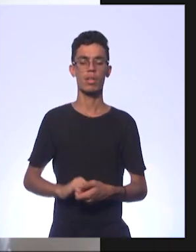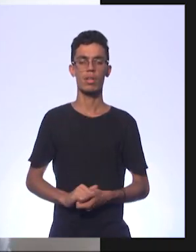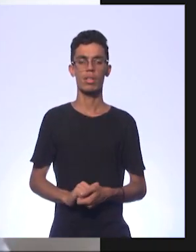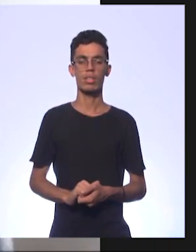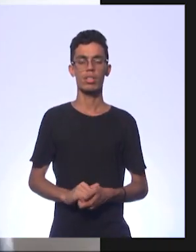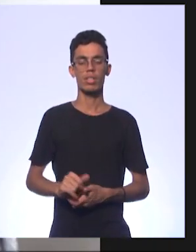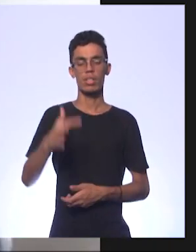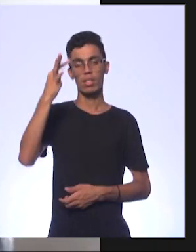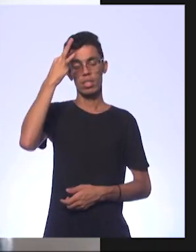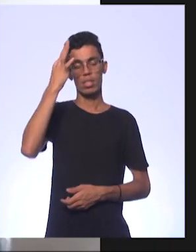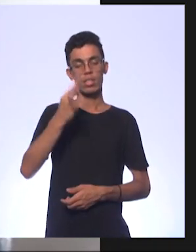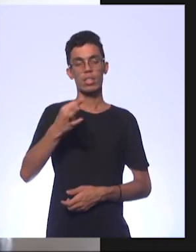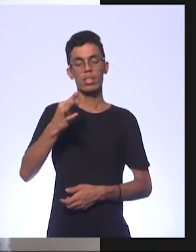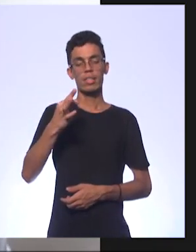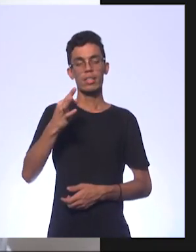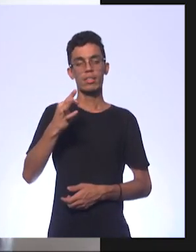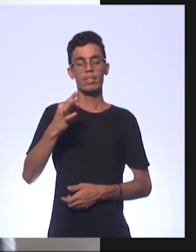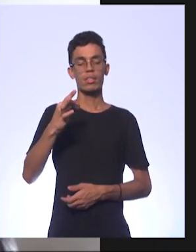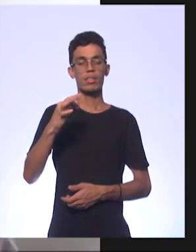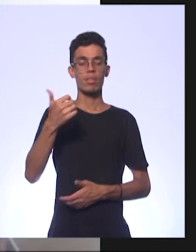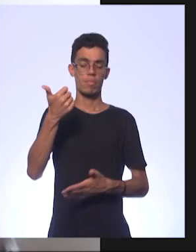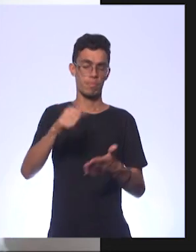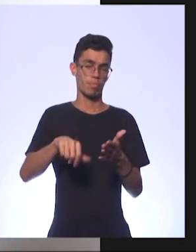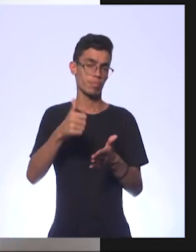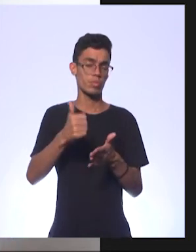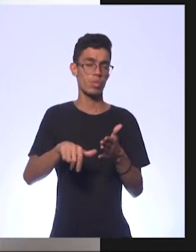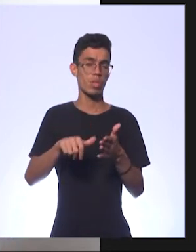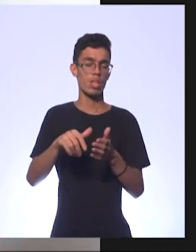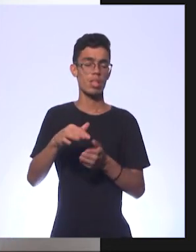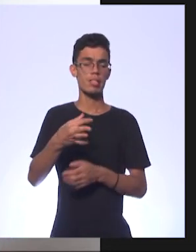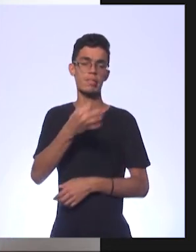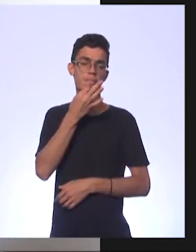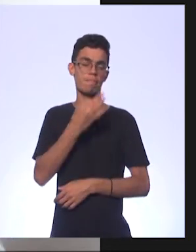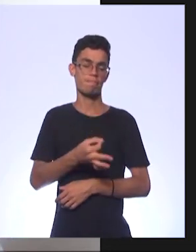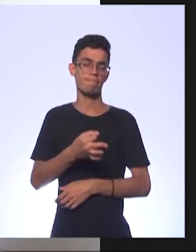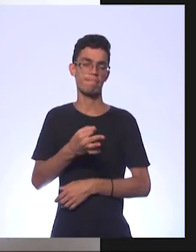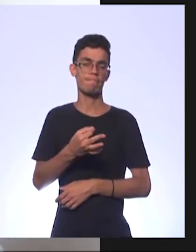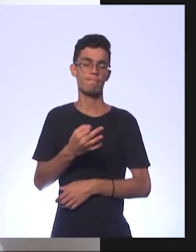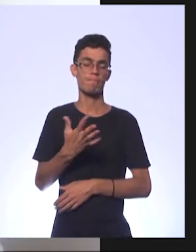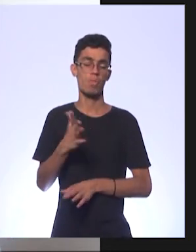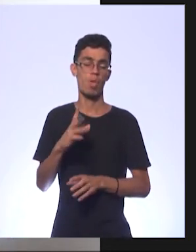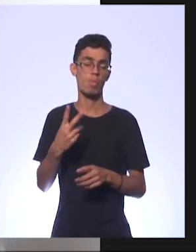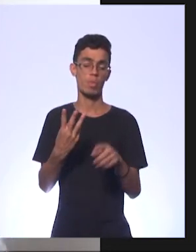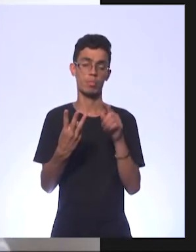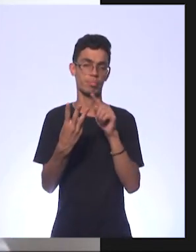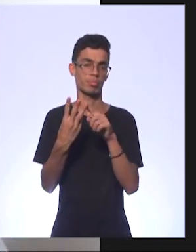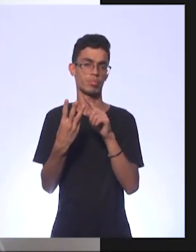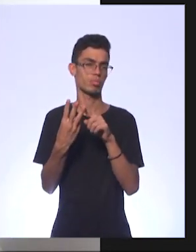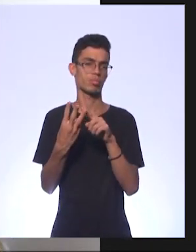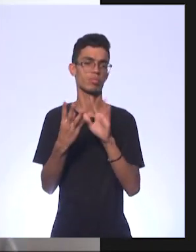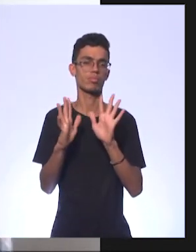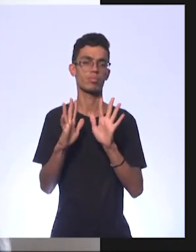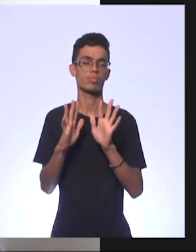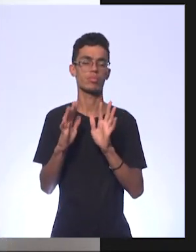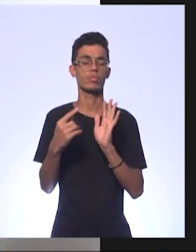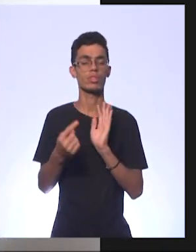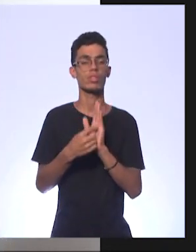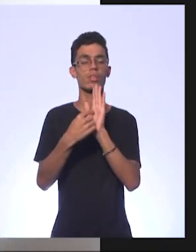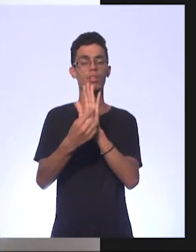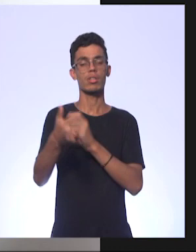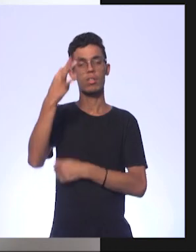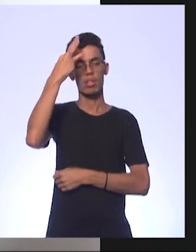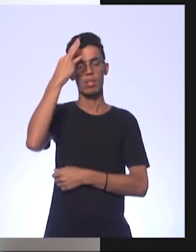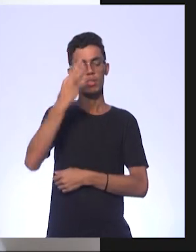da compreensão analítica. Ela colocou julgar argumentos. Isso é uma das formas que aparece a